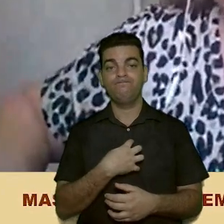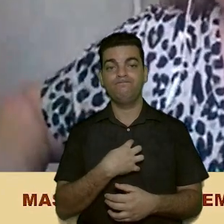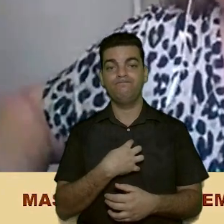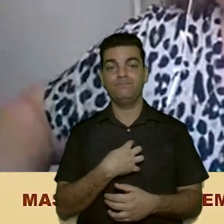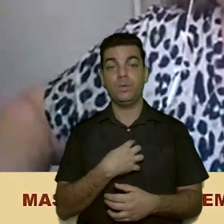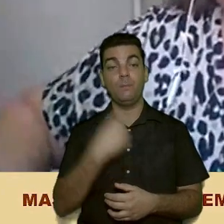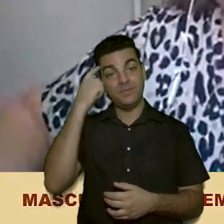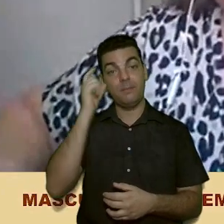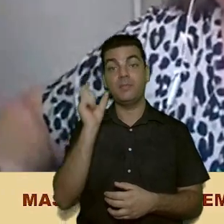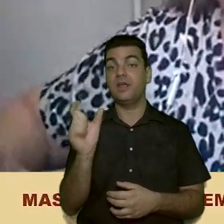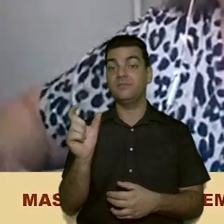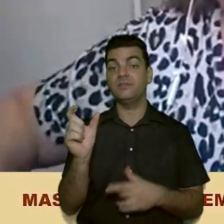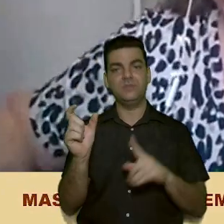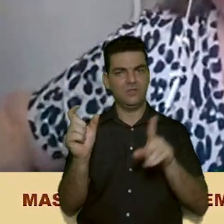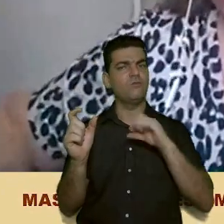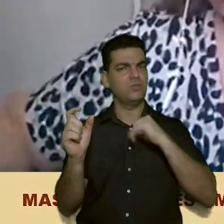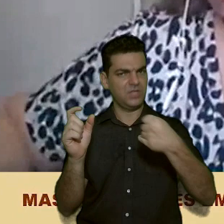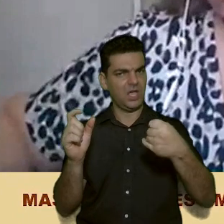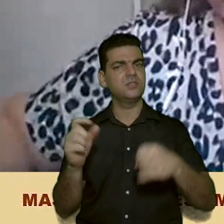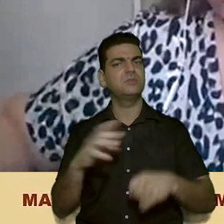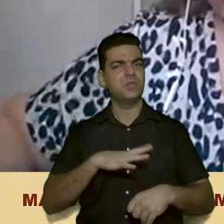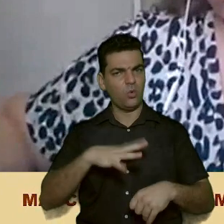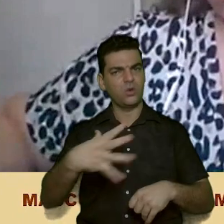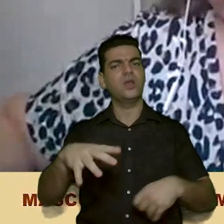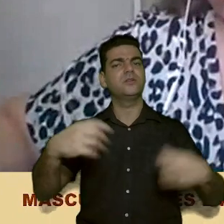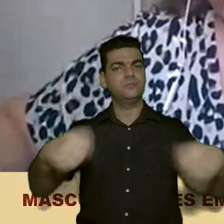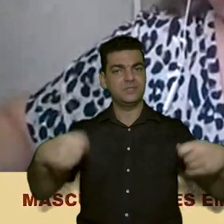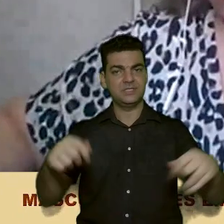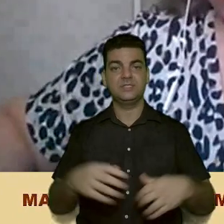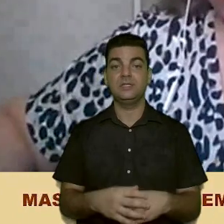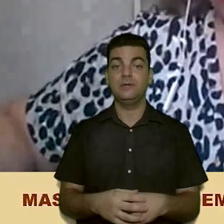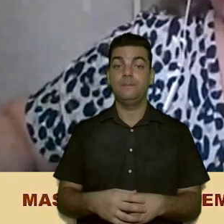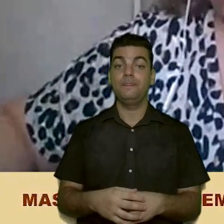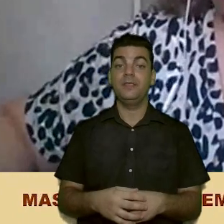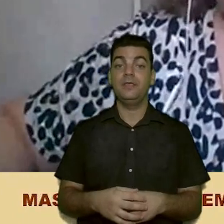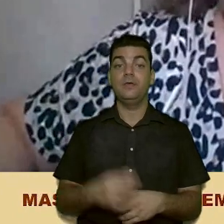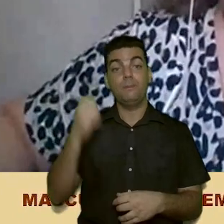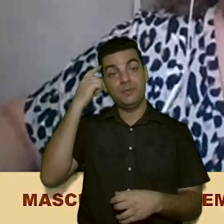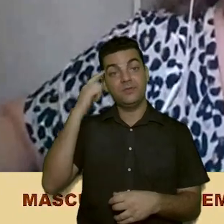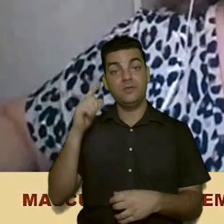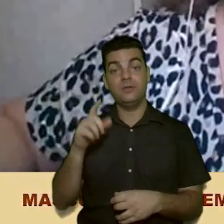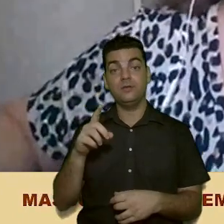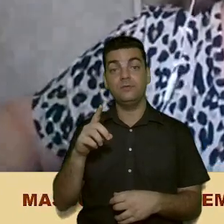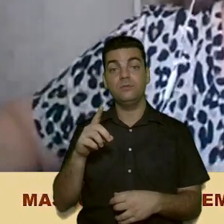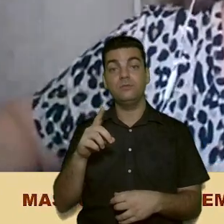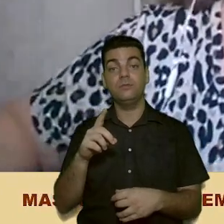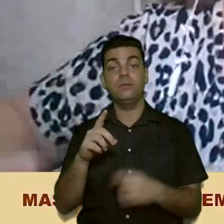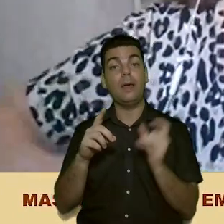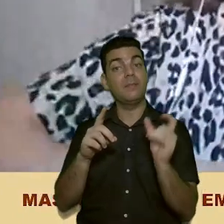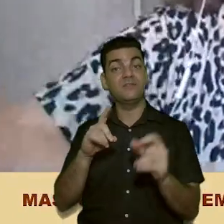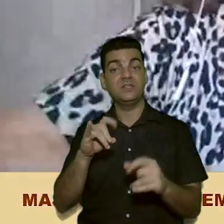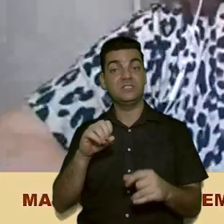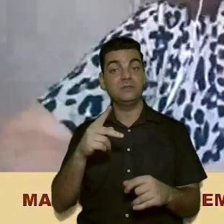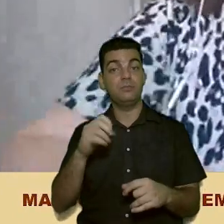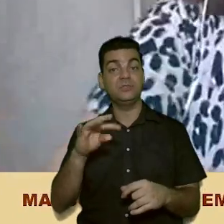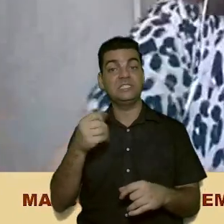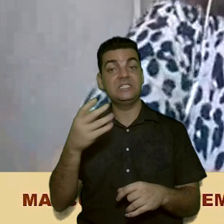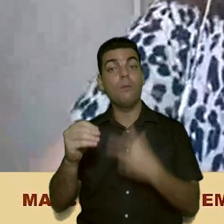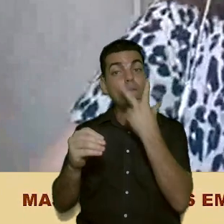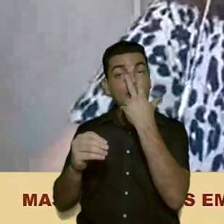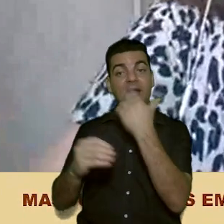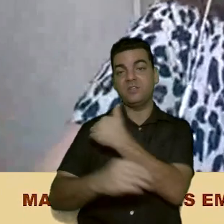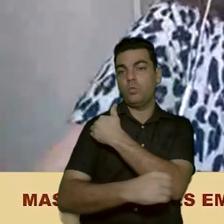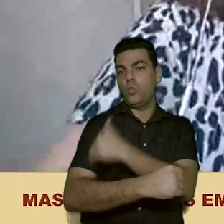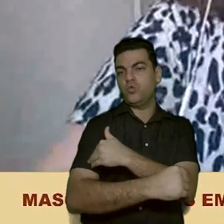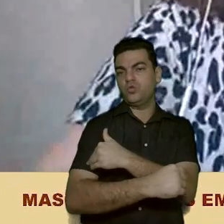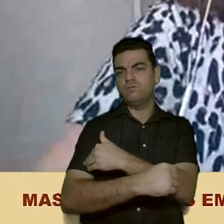E na fala de vocês, assim, eu observo sempre a palavra disposição, tá disposto, e eu ouvi recentemente